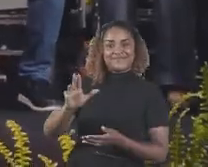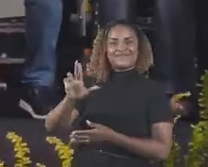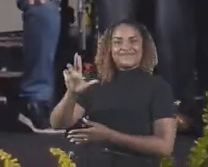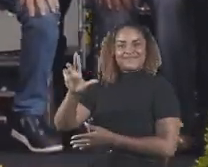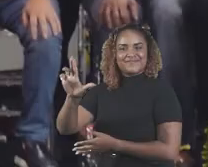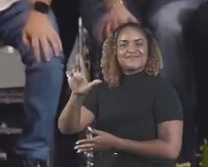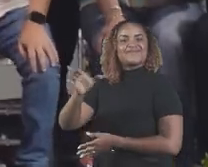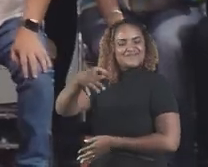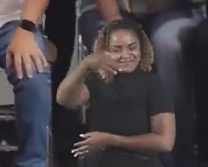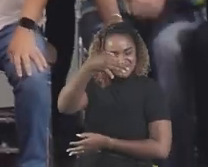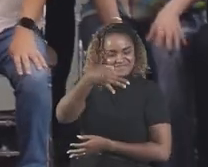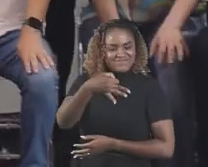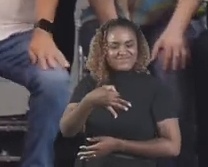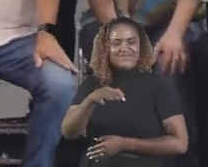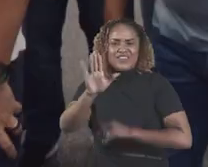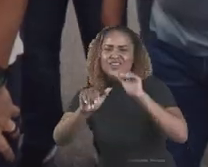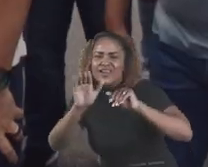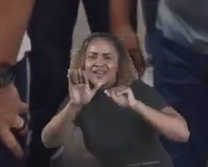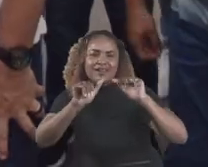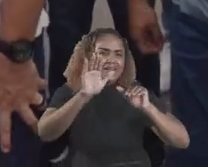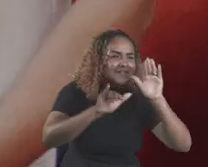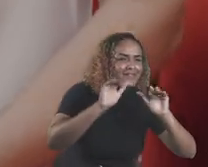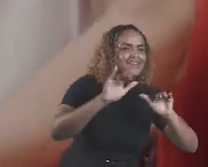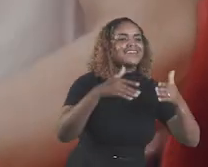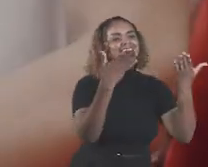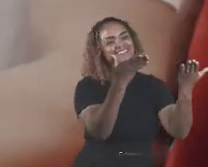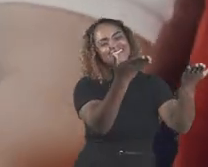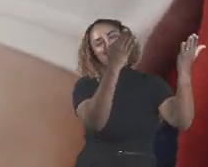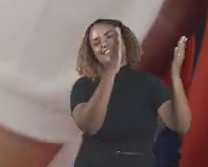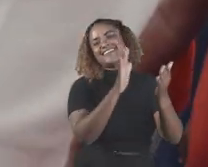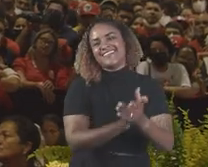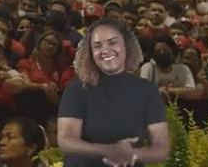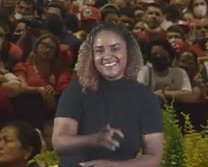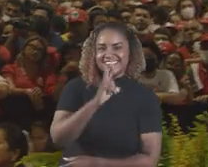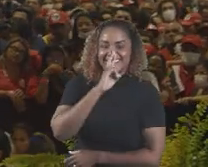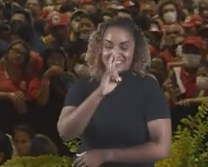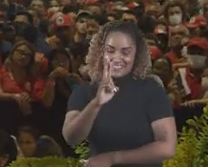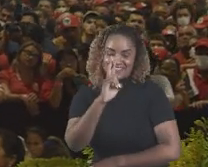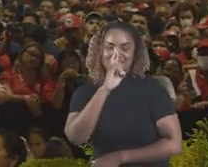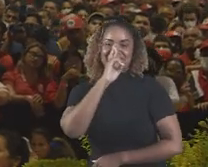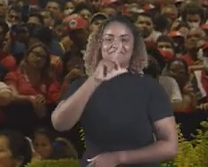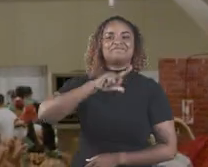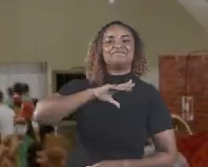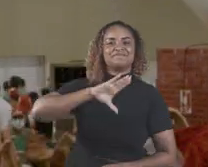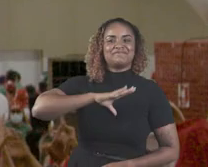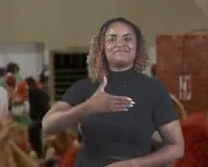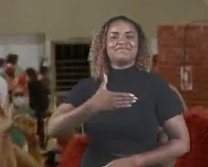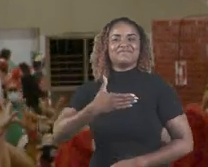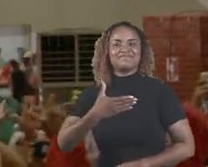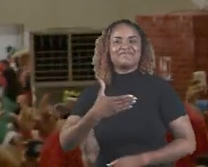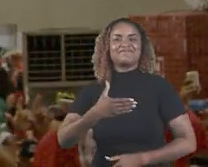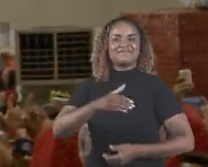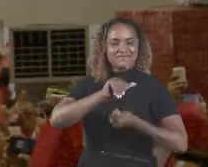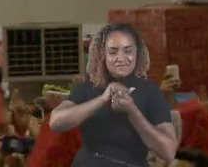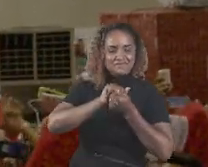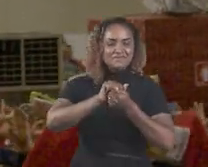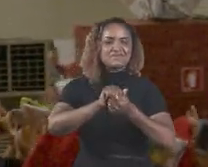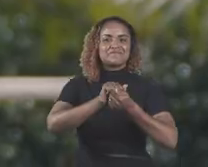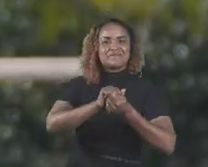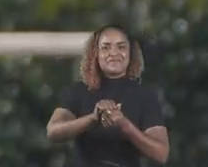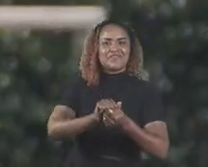certo, agora é só chamar. Chama Rogério, que o homem tem coragem, tá com Lula